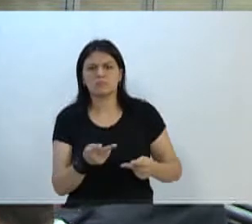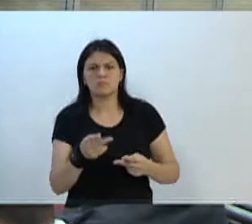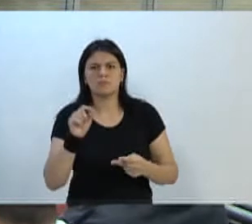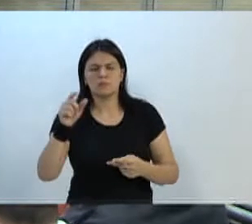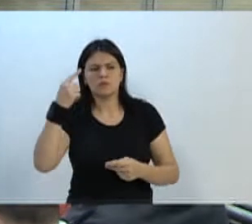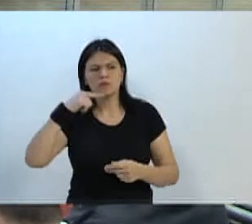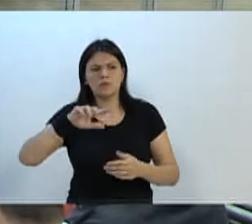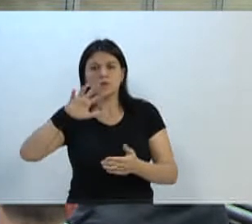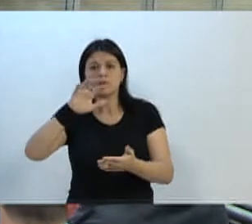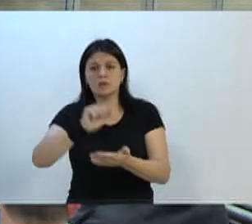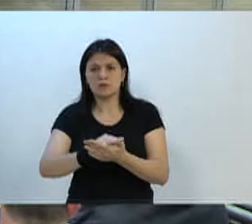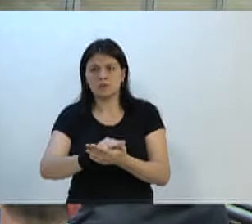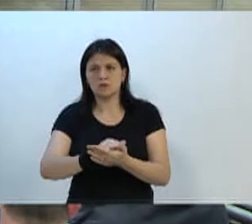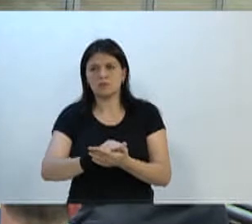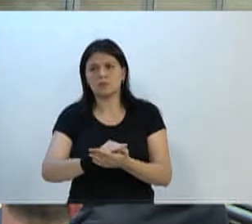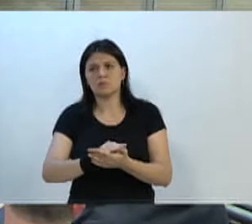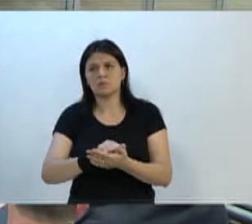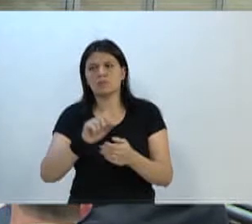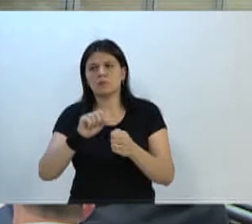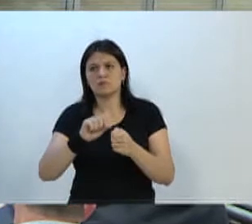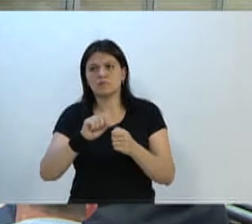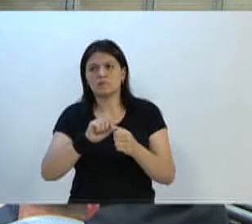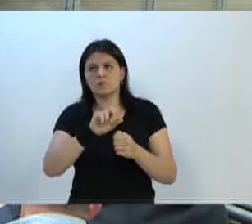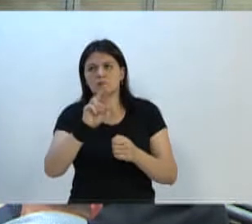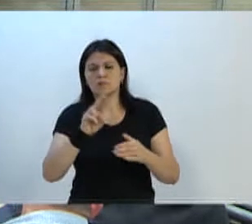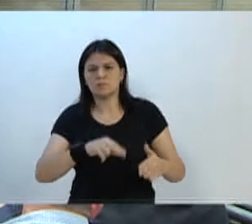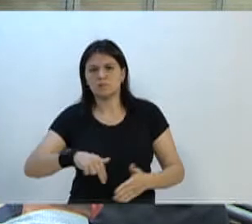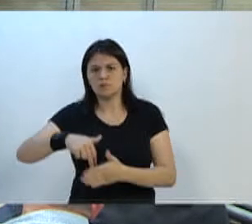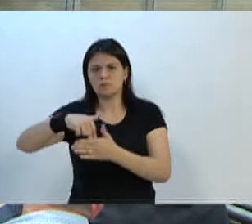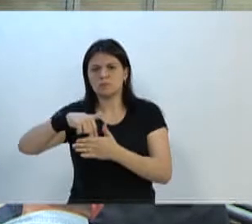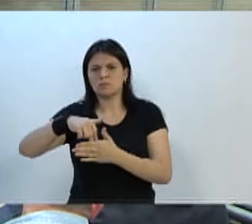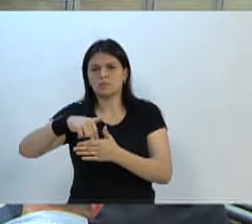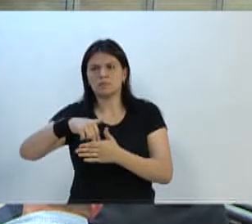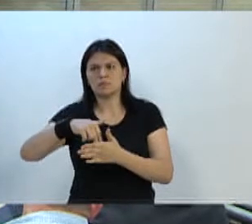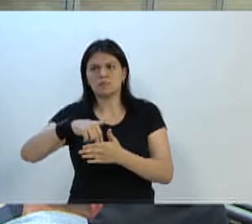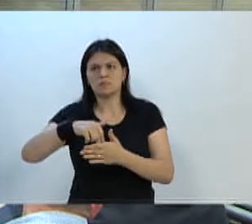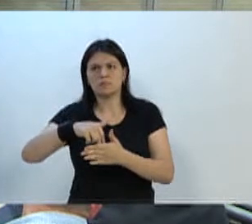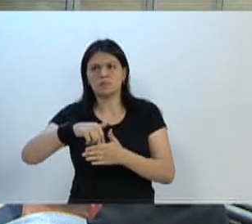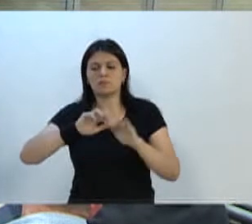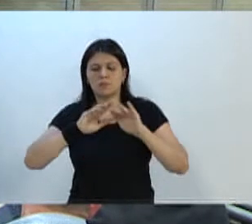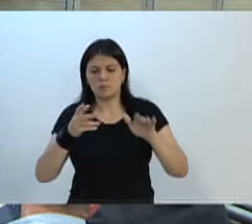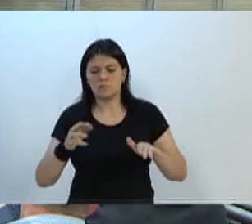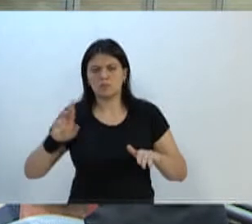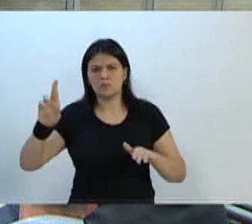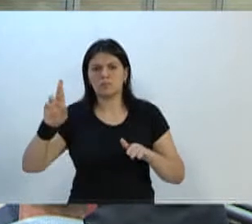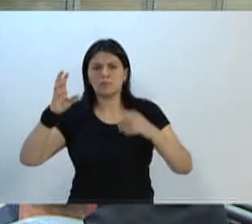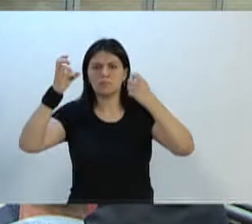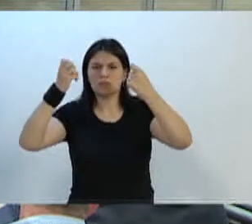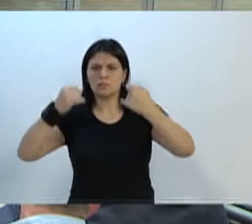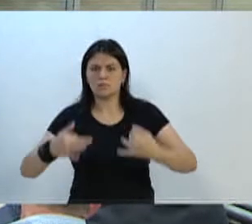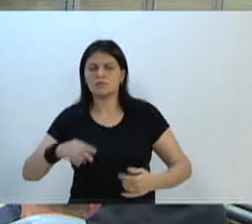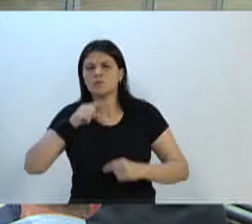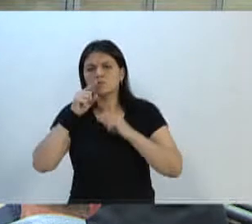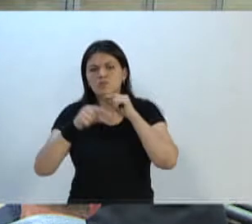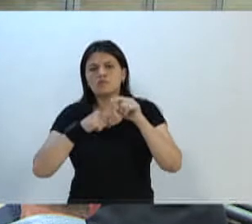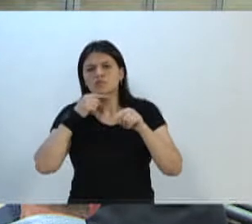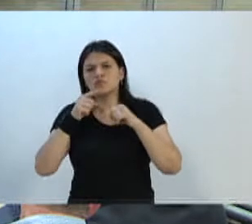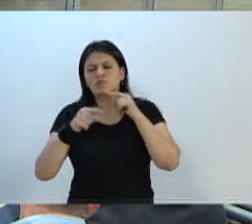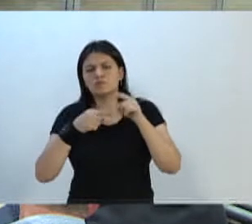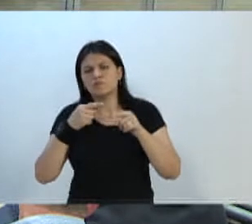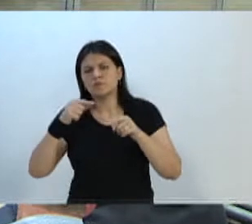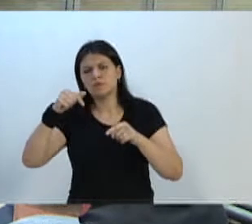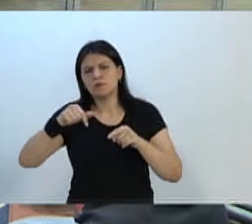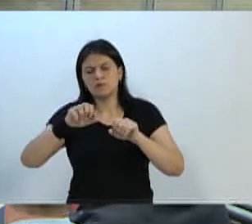foram escritos previamente para fazer o uso da palavra para que os membros que compõem esta mesa de trabalho são as dúvidas referentes ao tempo tratado